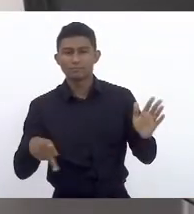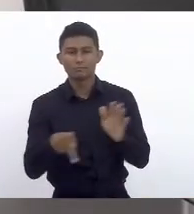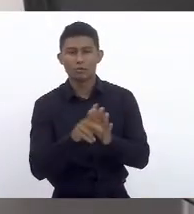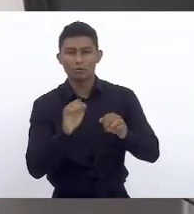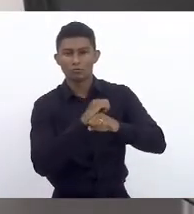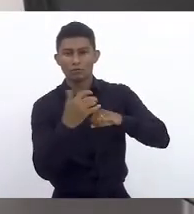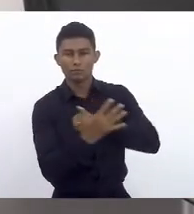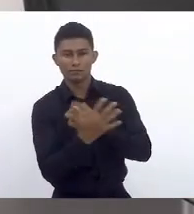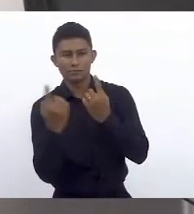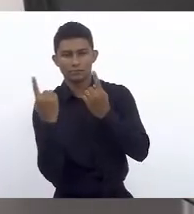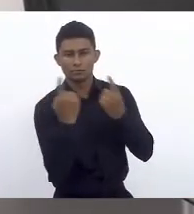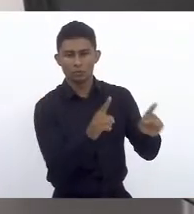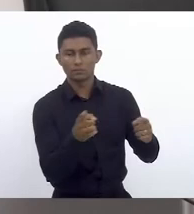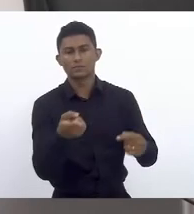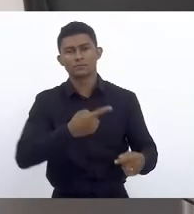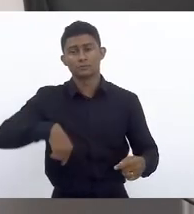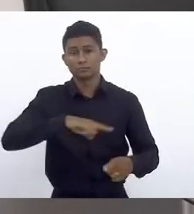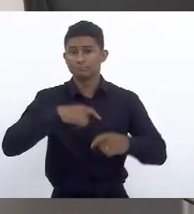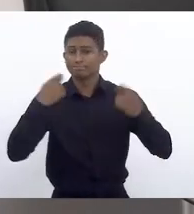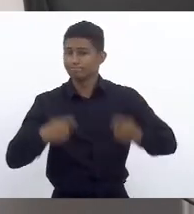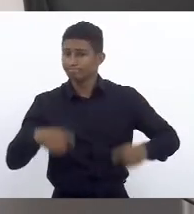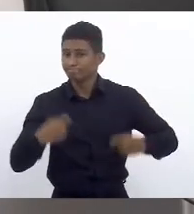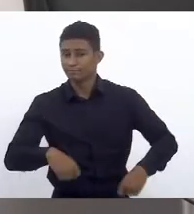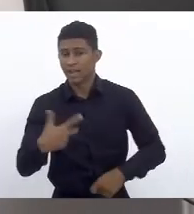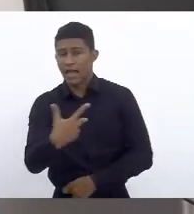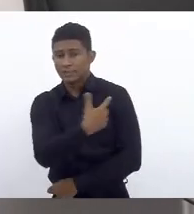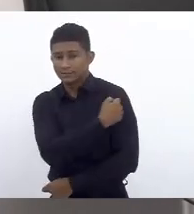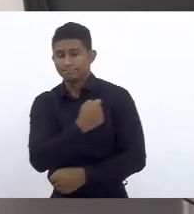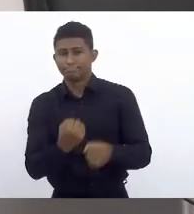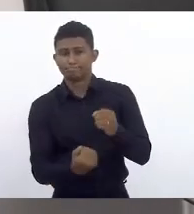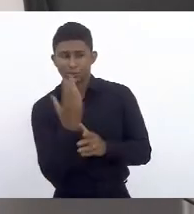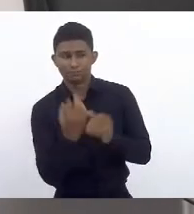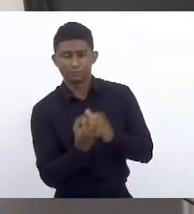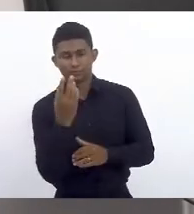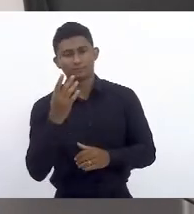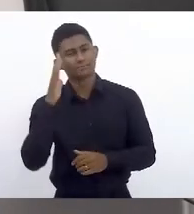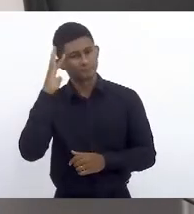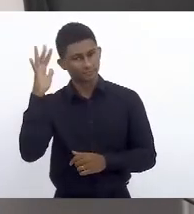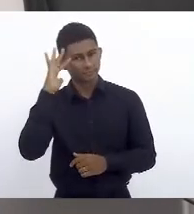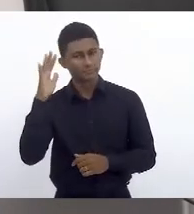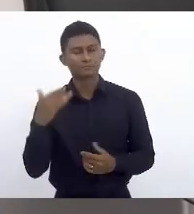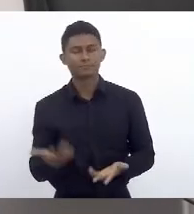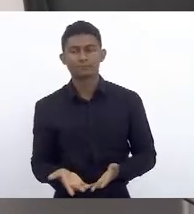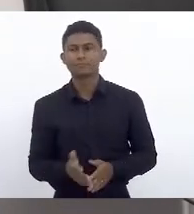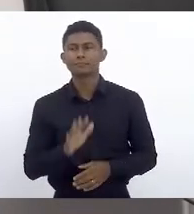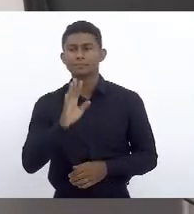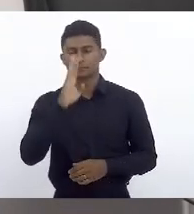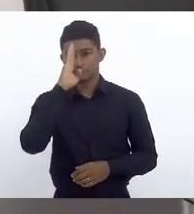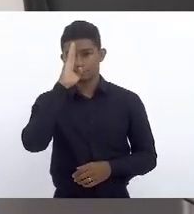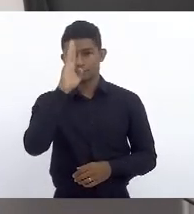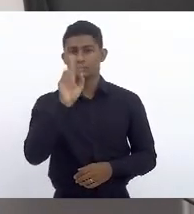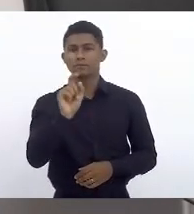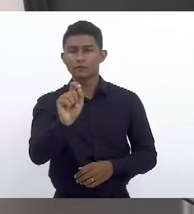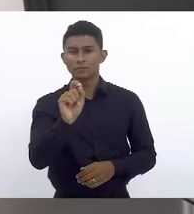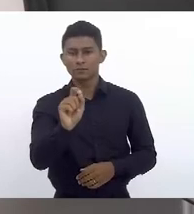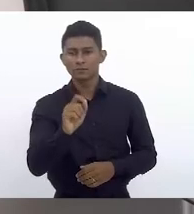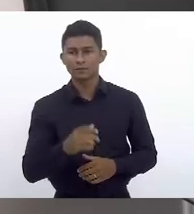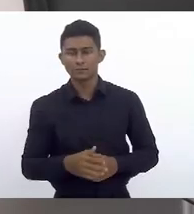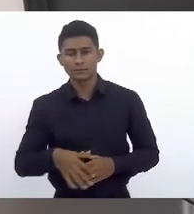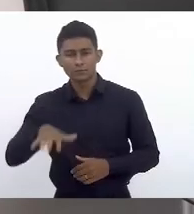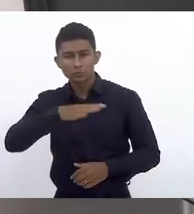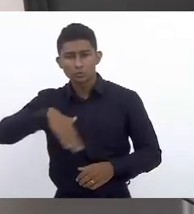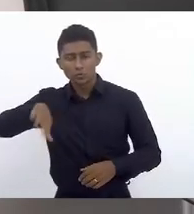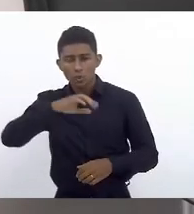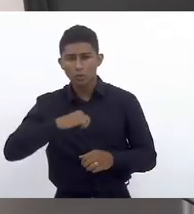gente precisa produzir as vacinas, então podemos pensar nisso também. São várias as possibilidades, mas fundamentalmente é a participação de